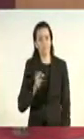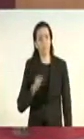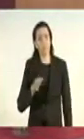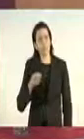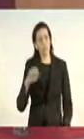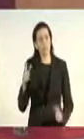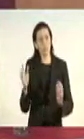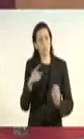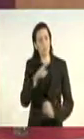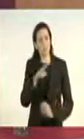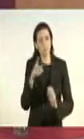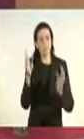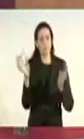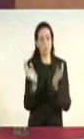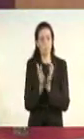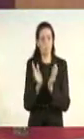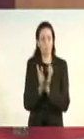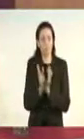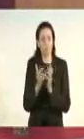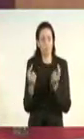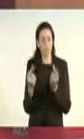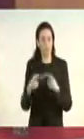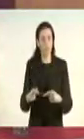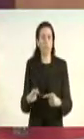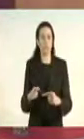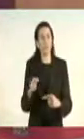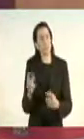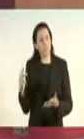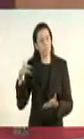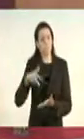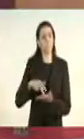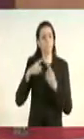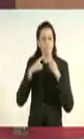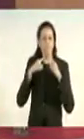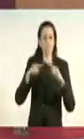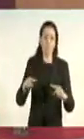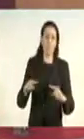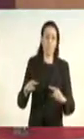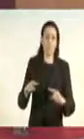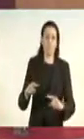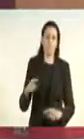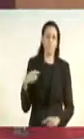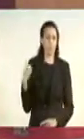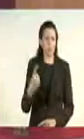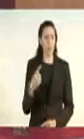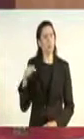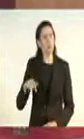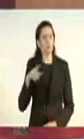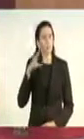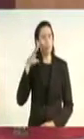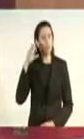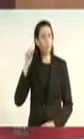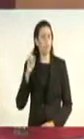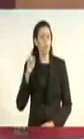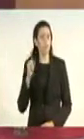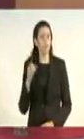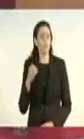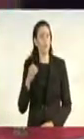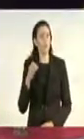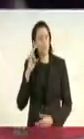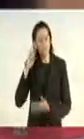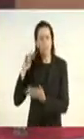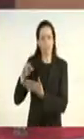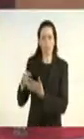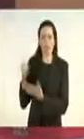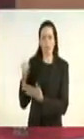sentimento de humildade de corrigir caso haja alguma falha, e aqui ressaltar, sem